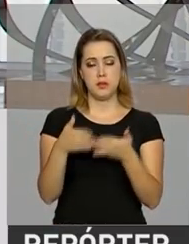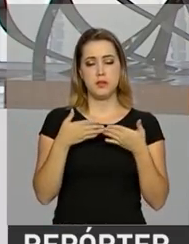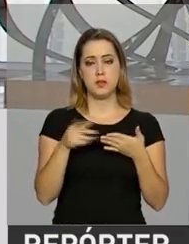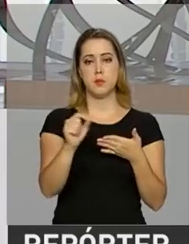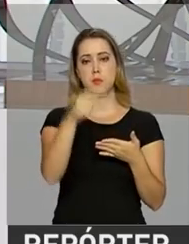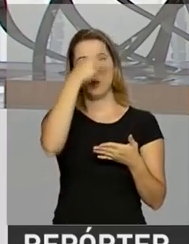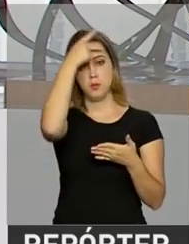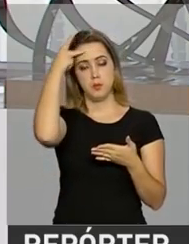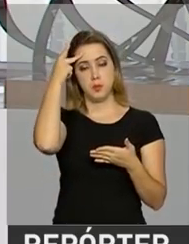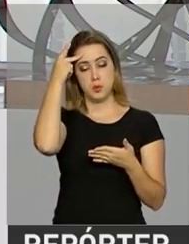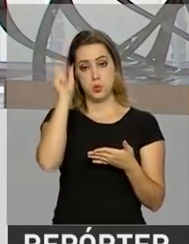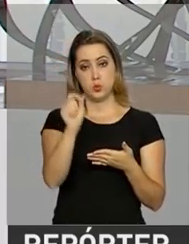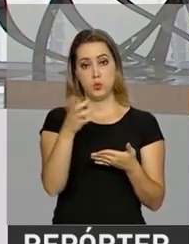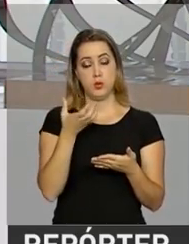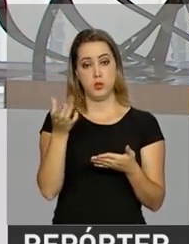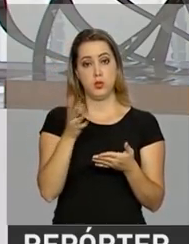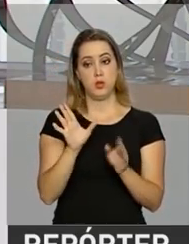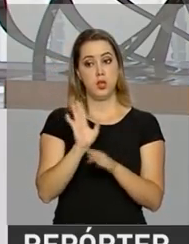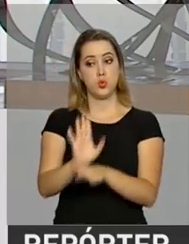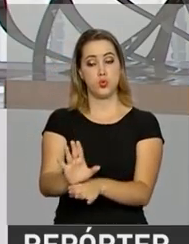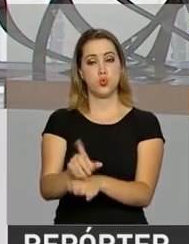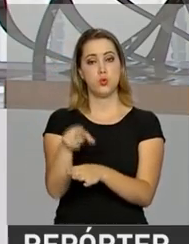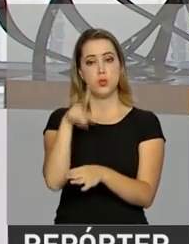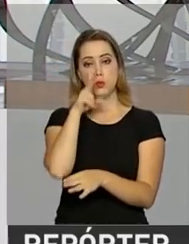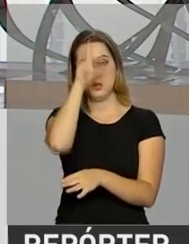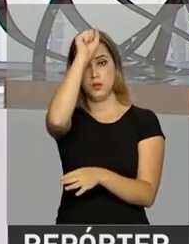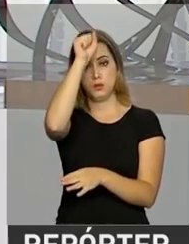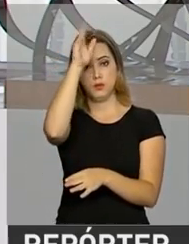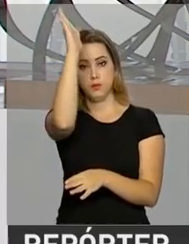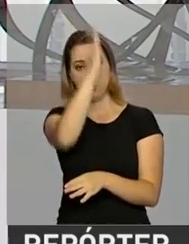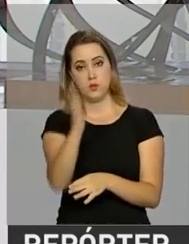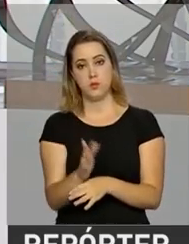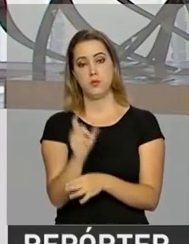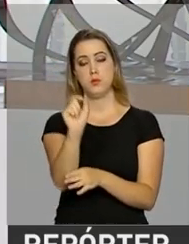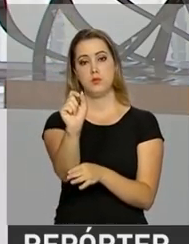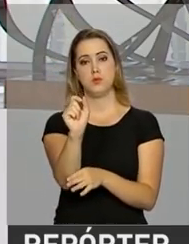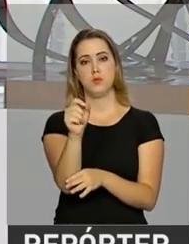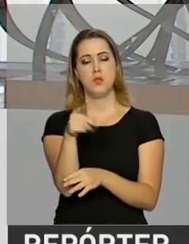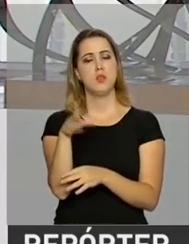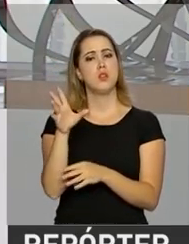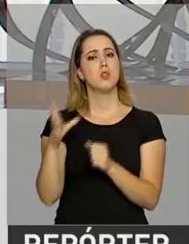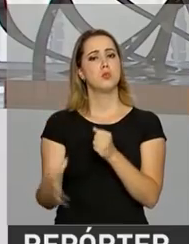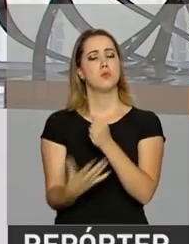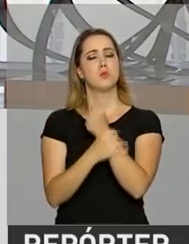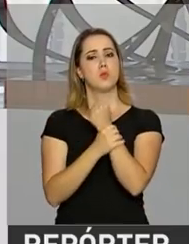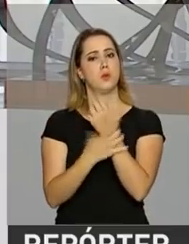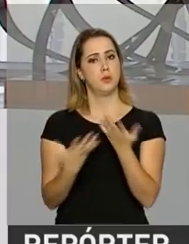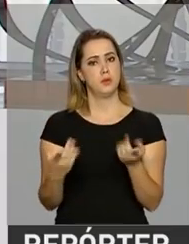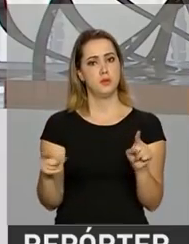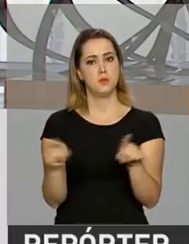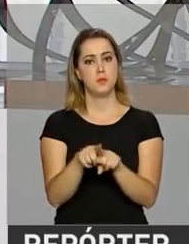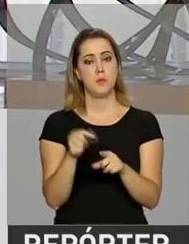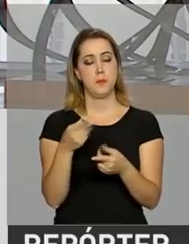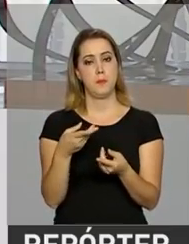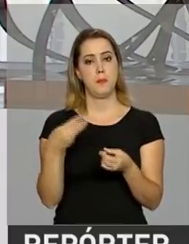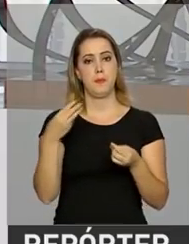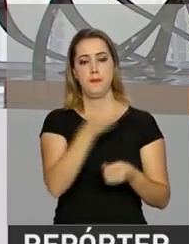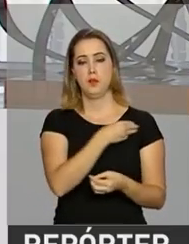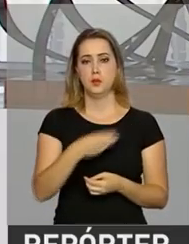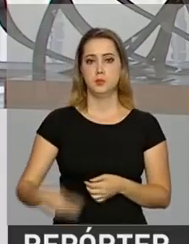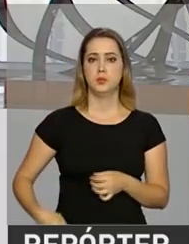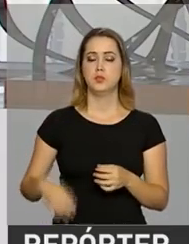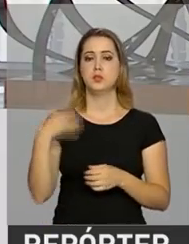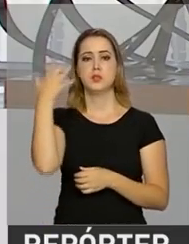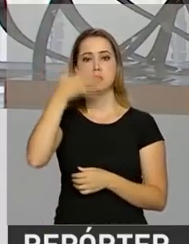segurança ao estado para cuidar da administração prisional e de equipamentos o ministro então explicou à governadora que a A